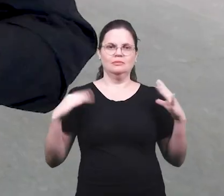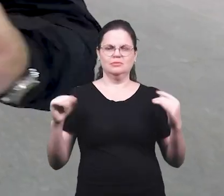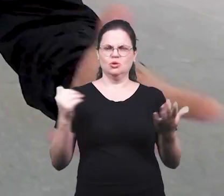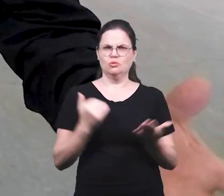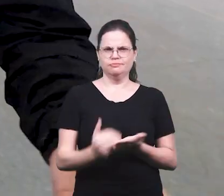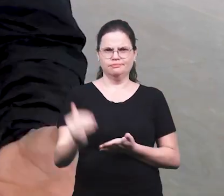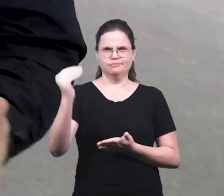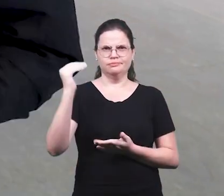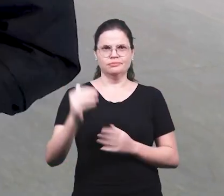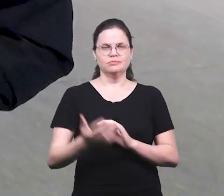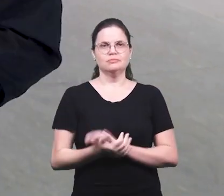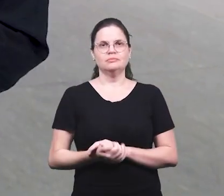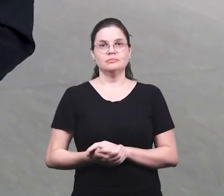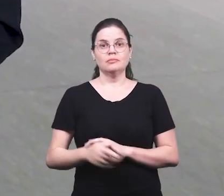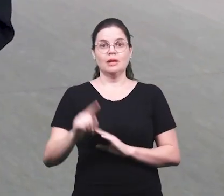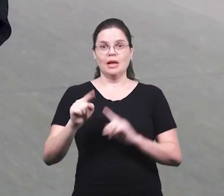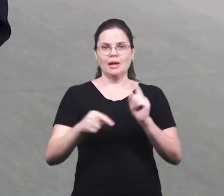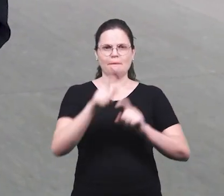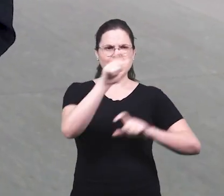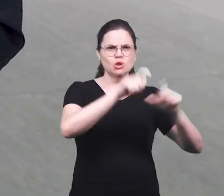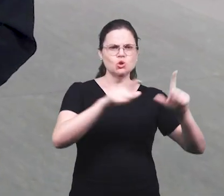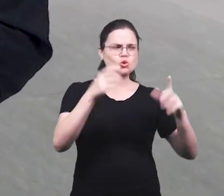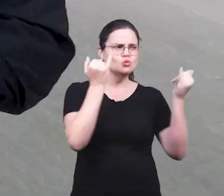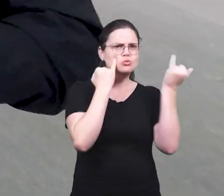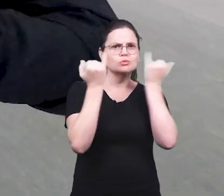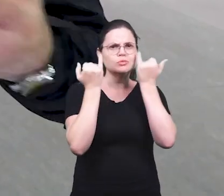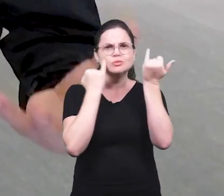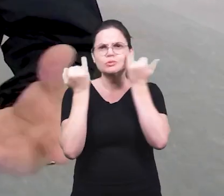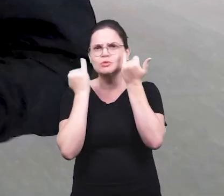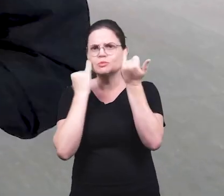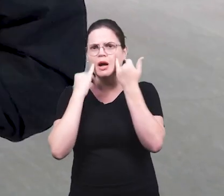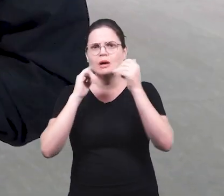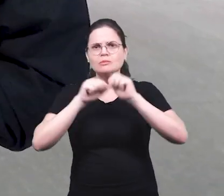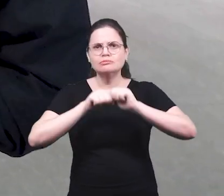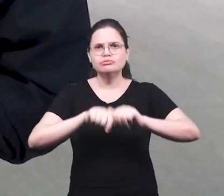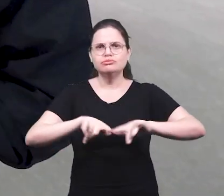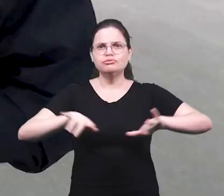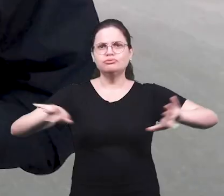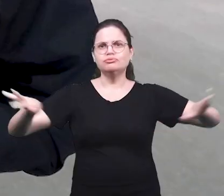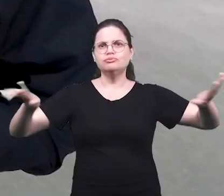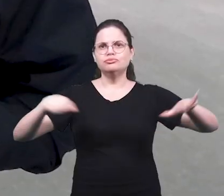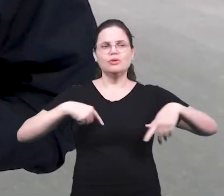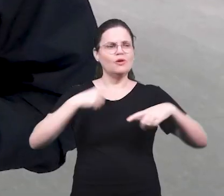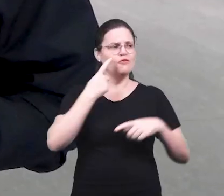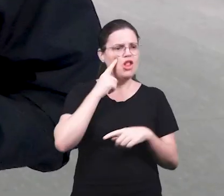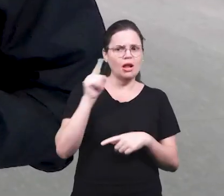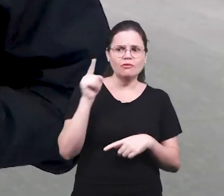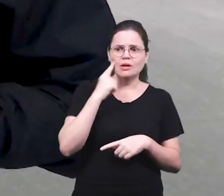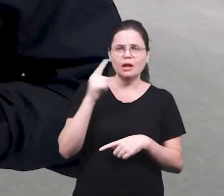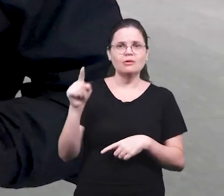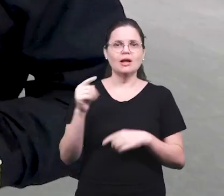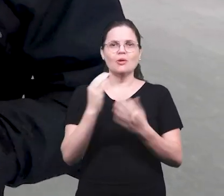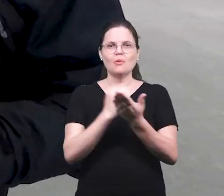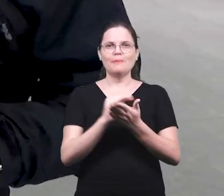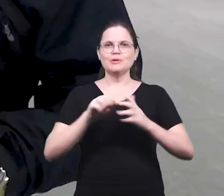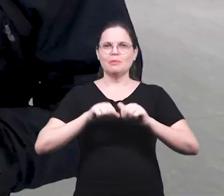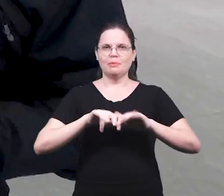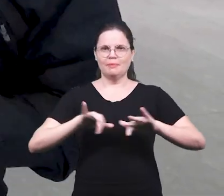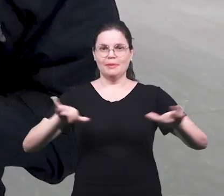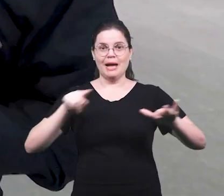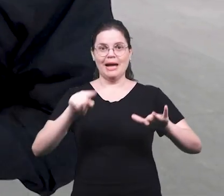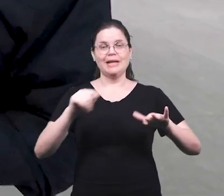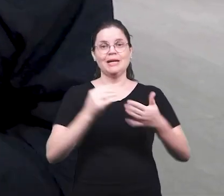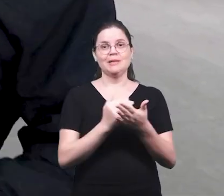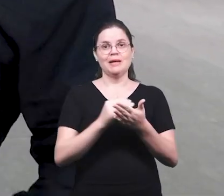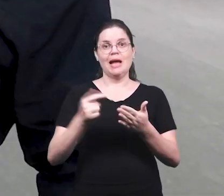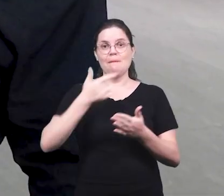E essa notícia se espalhou, e por causa do crescimento, então ele procurou um lugar